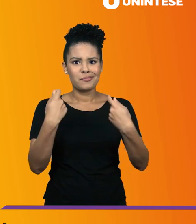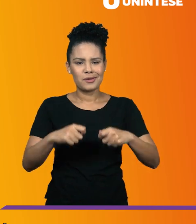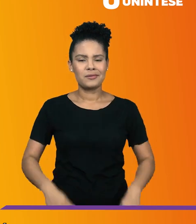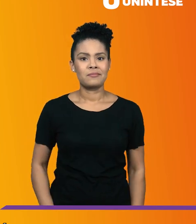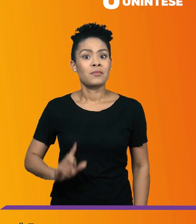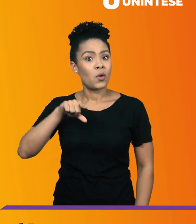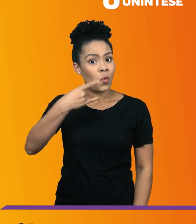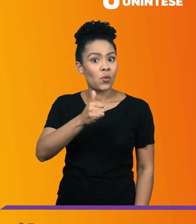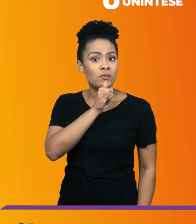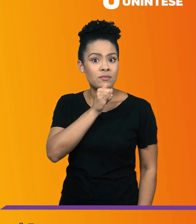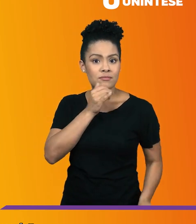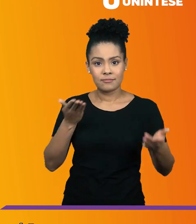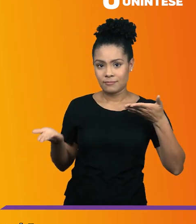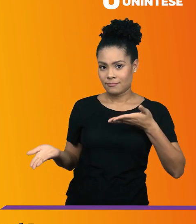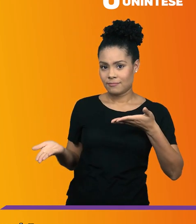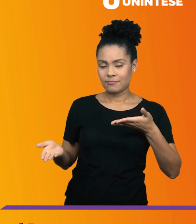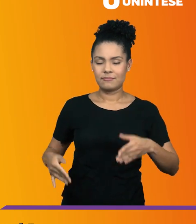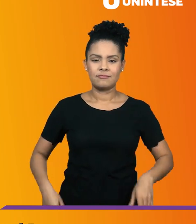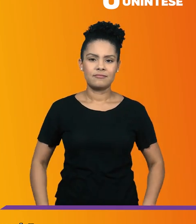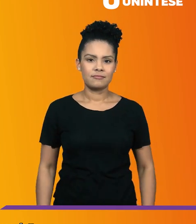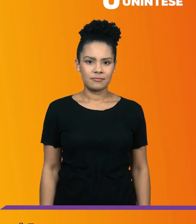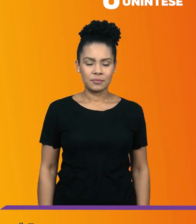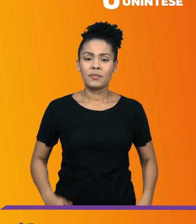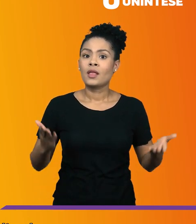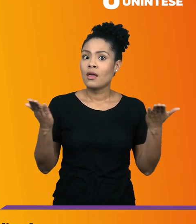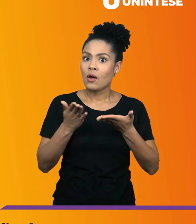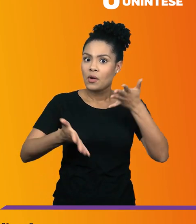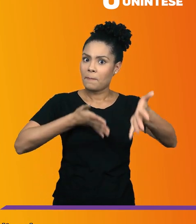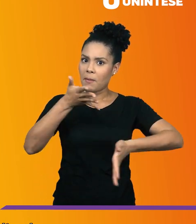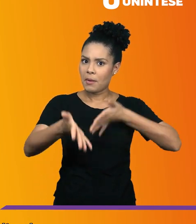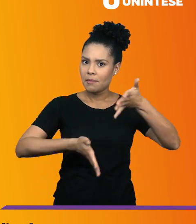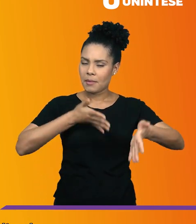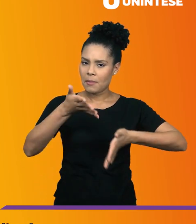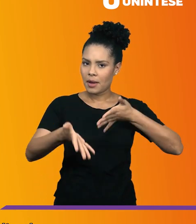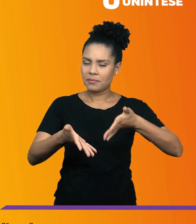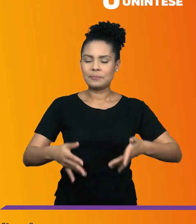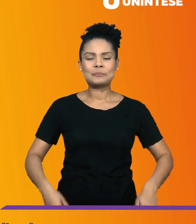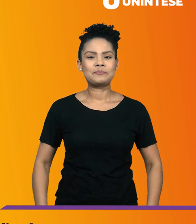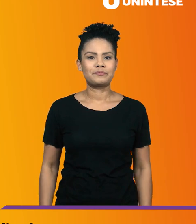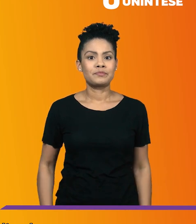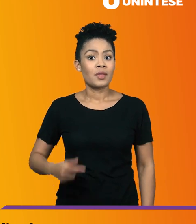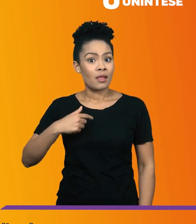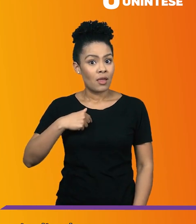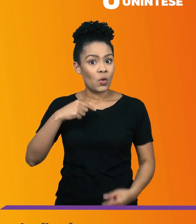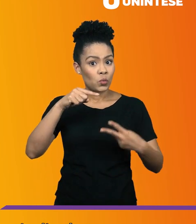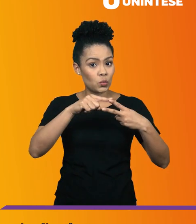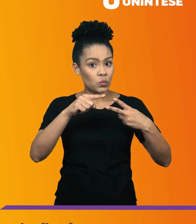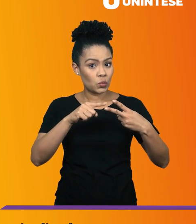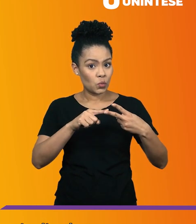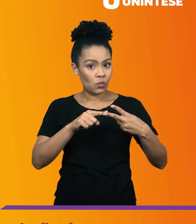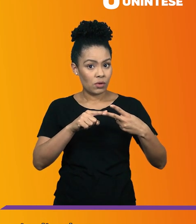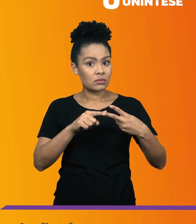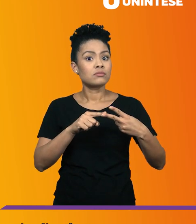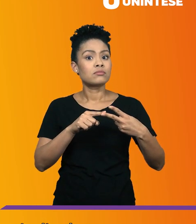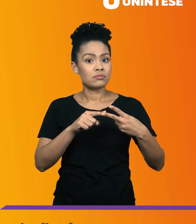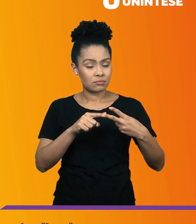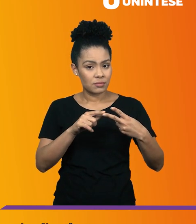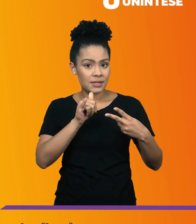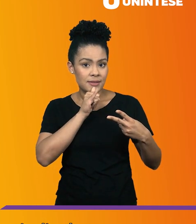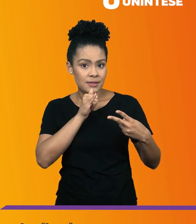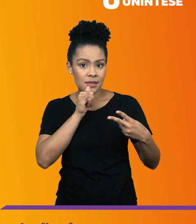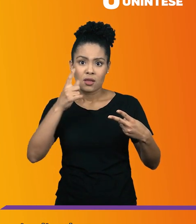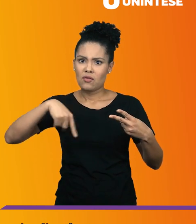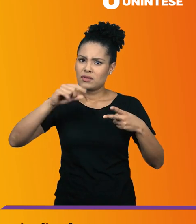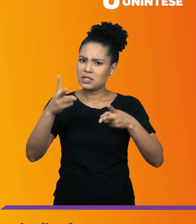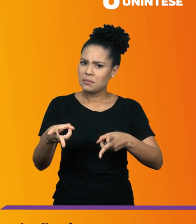é... Eu fui à casa da minha avó. Vamos ver essa frase sinalizada. Eu vou fazer duas opções de frase